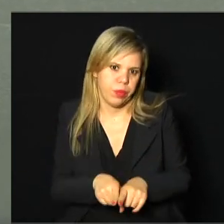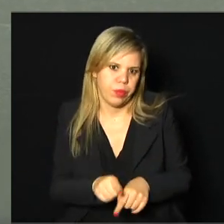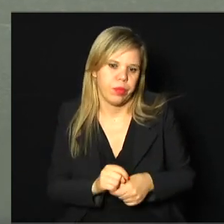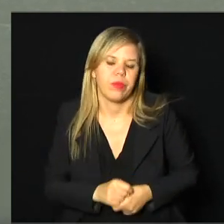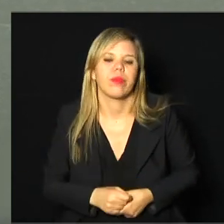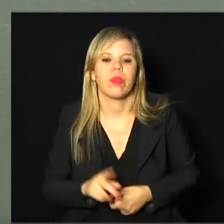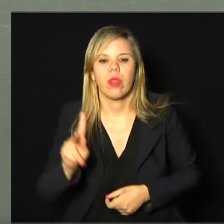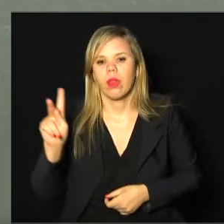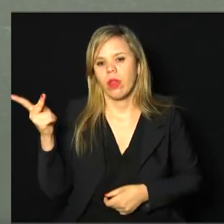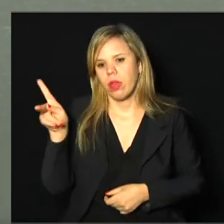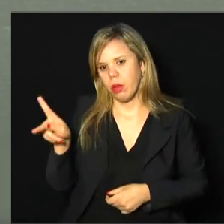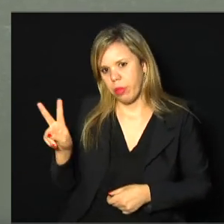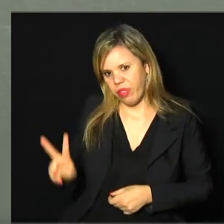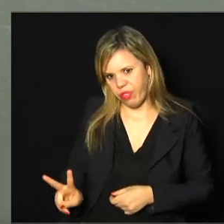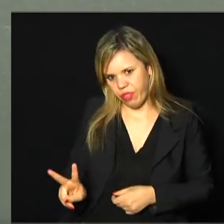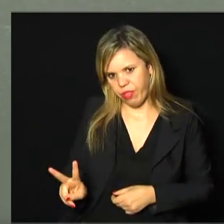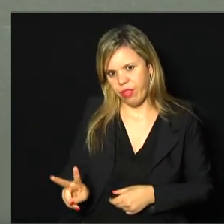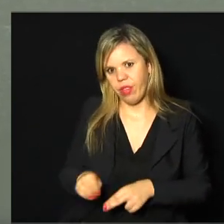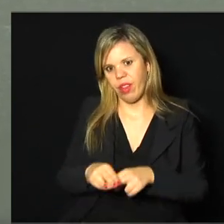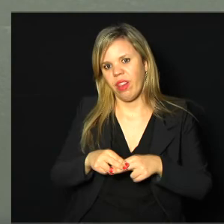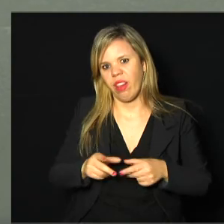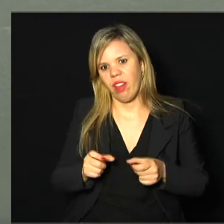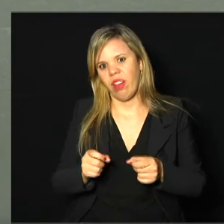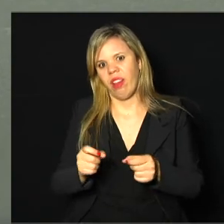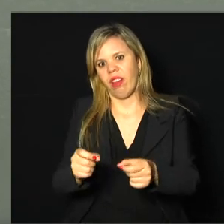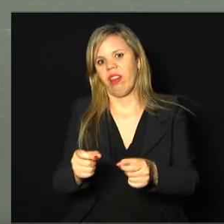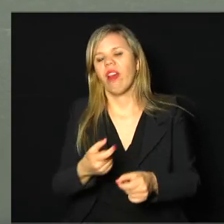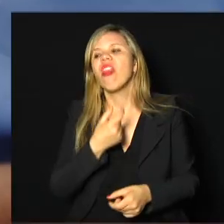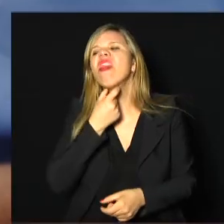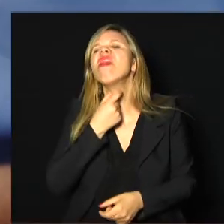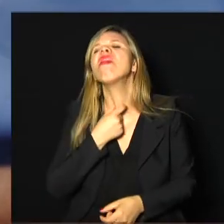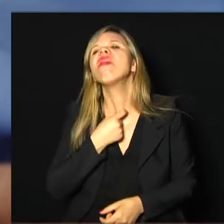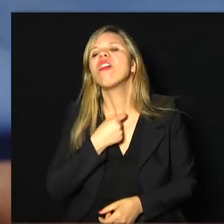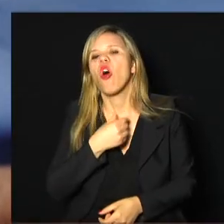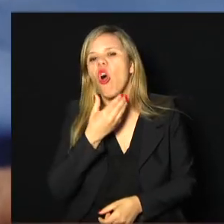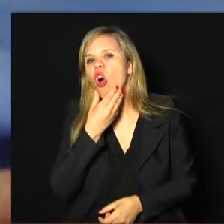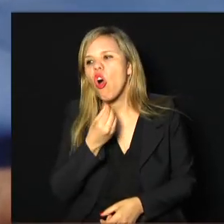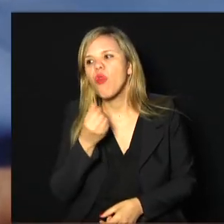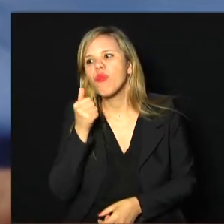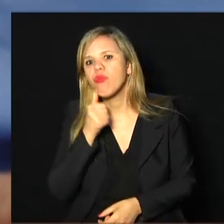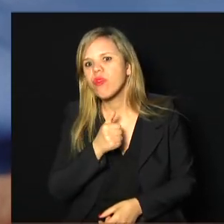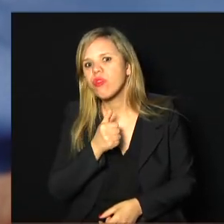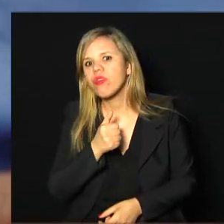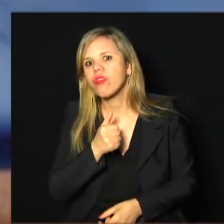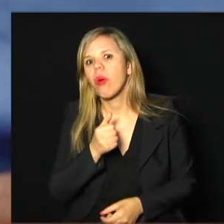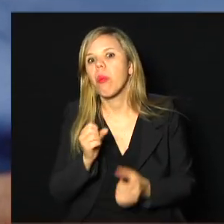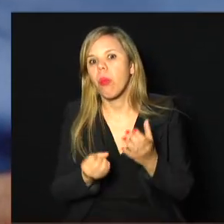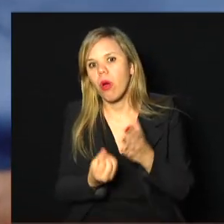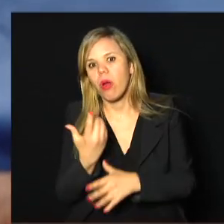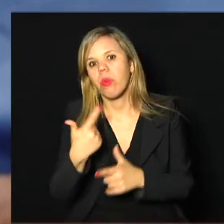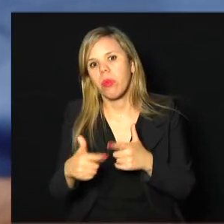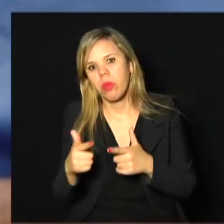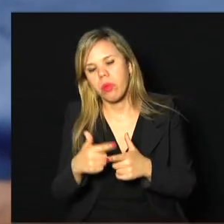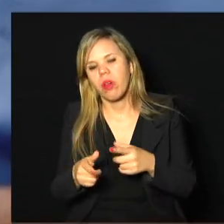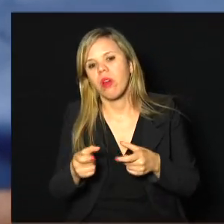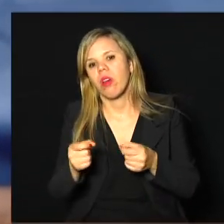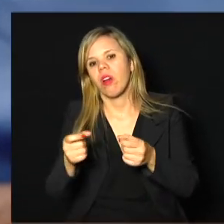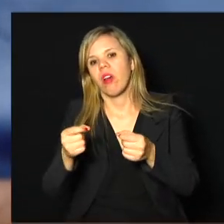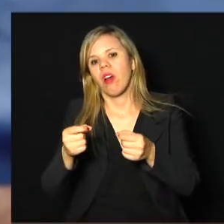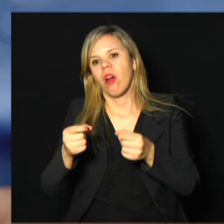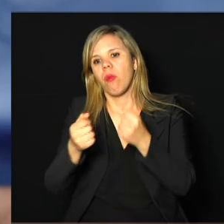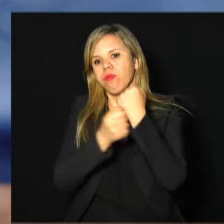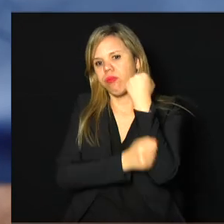mas também o HPV, ele causa câncer de garganta em homens e mulheres, pode causar câncer